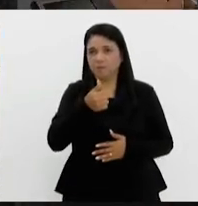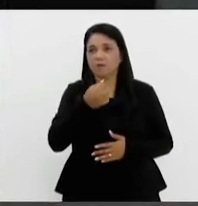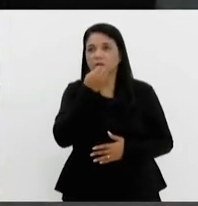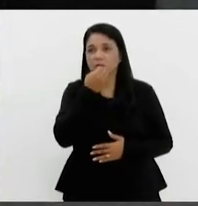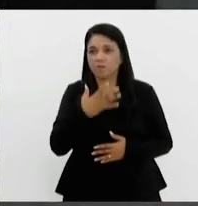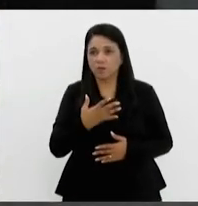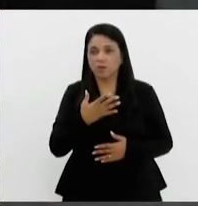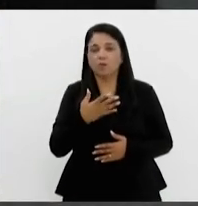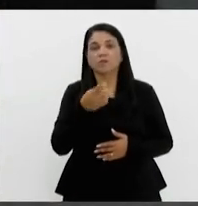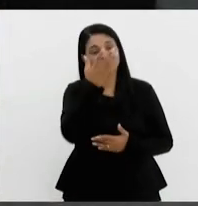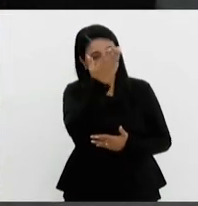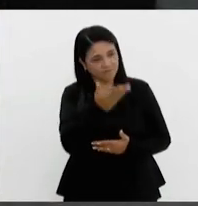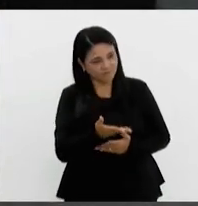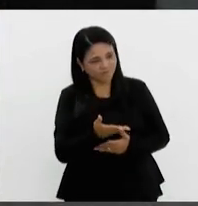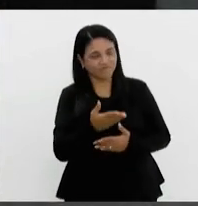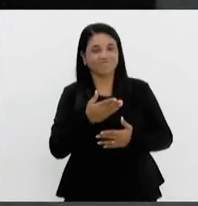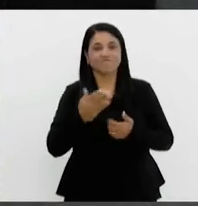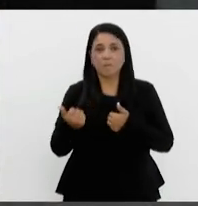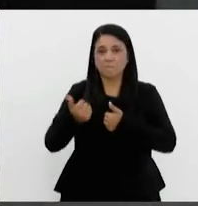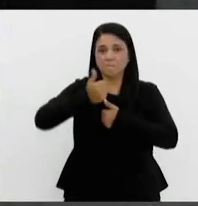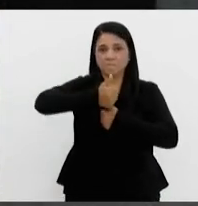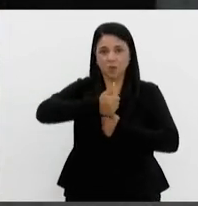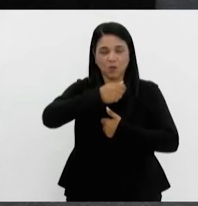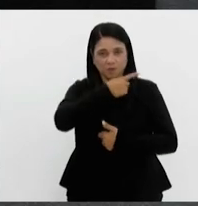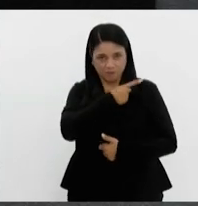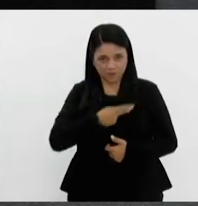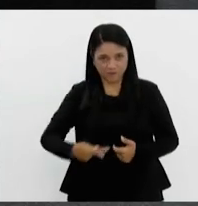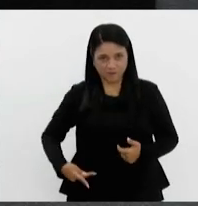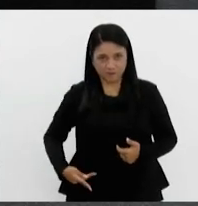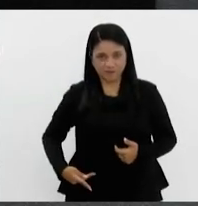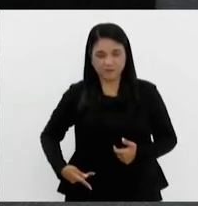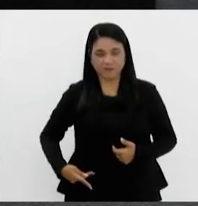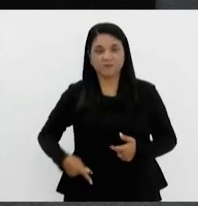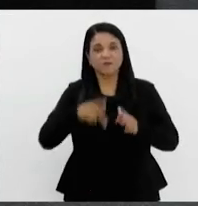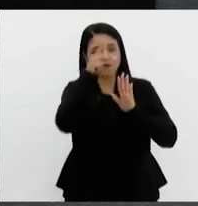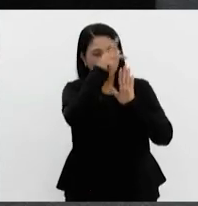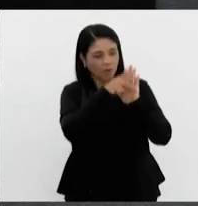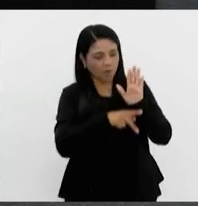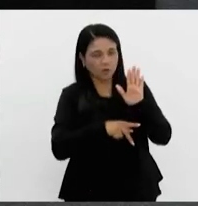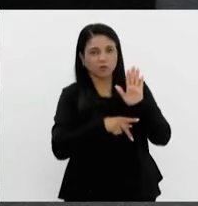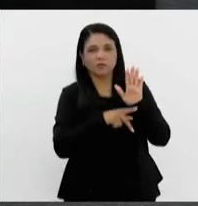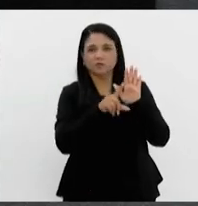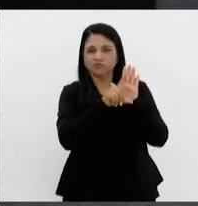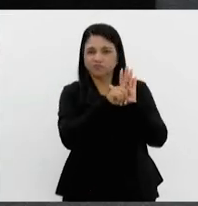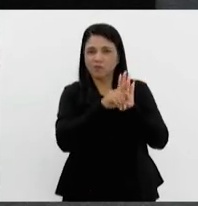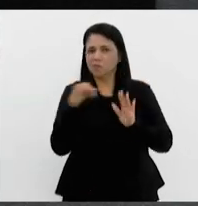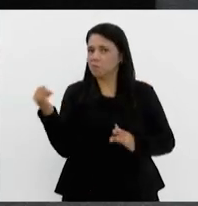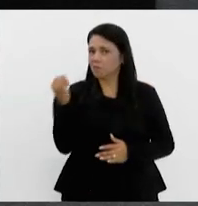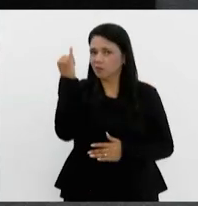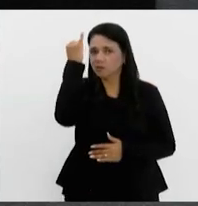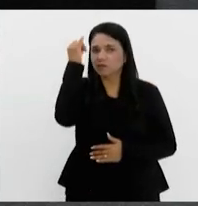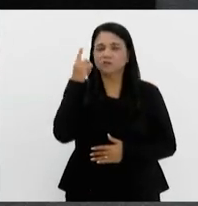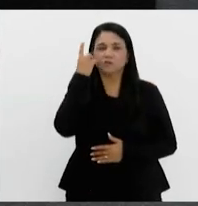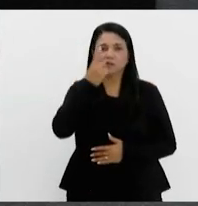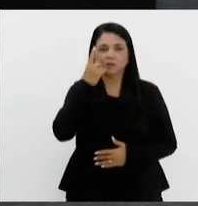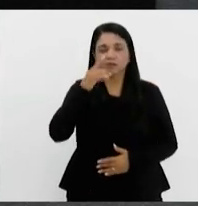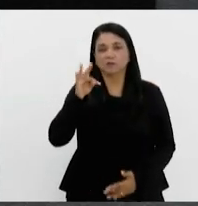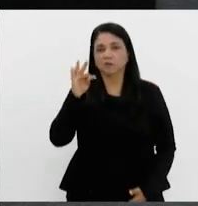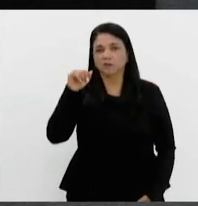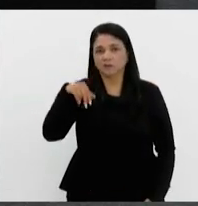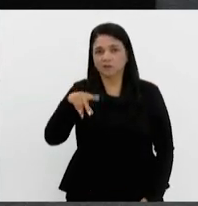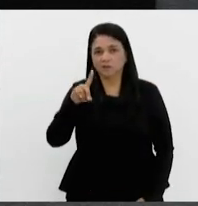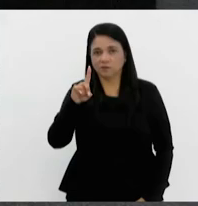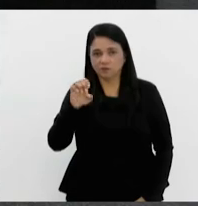que Vossa Excelência preside essa sessão, quando se tem um projeto tão importante da autoria do deputado Tandy